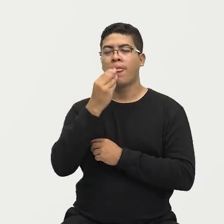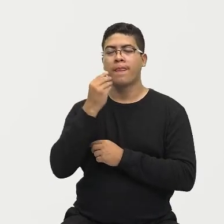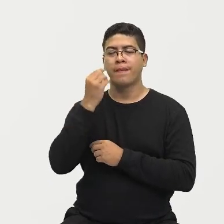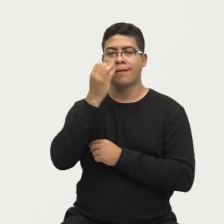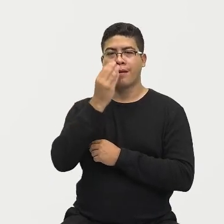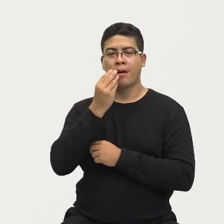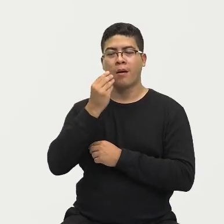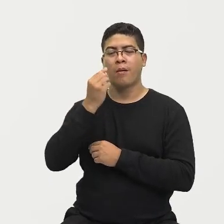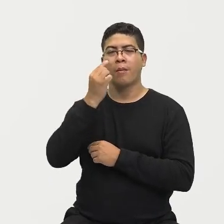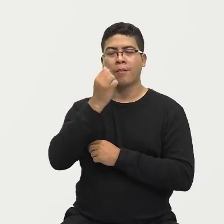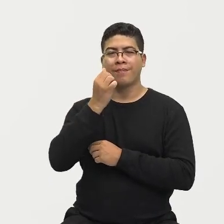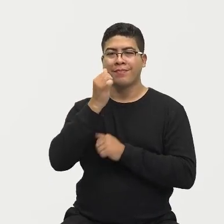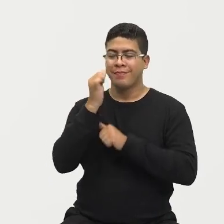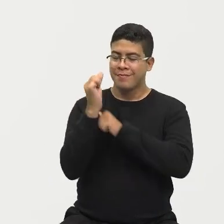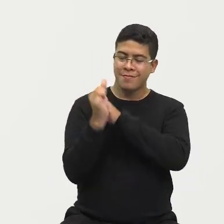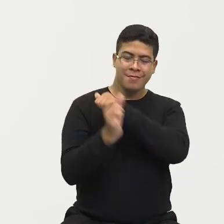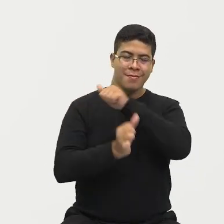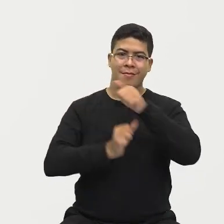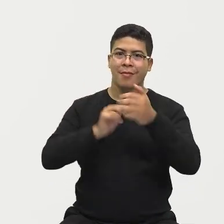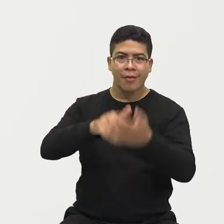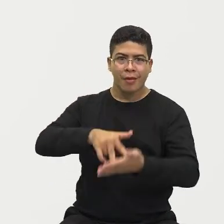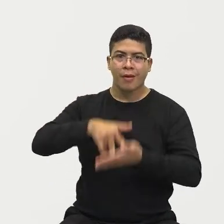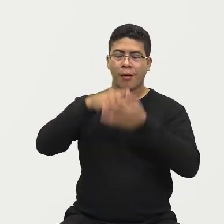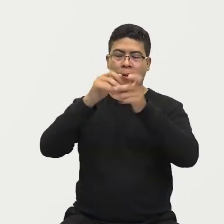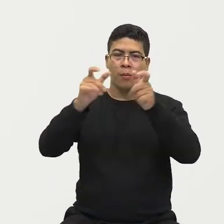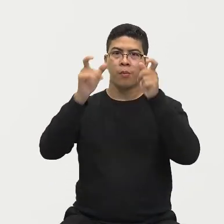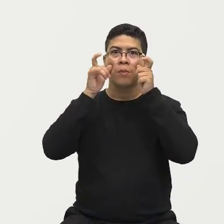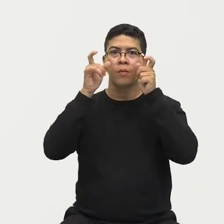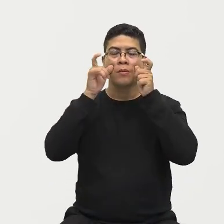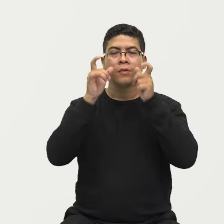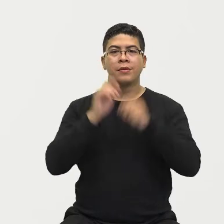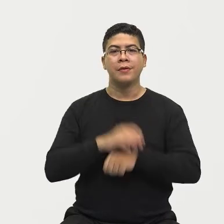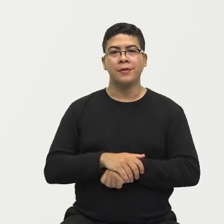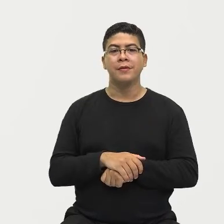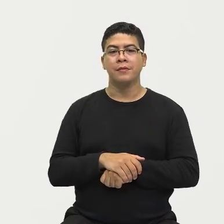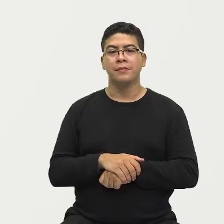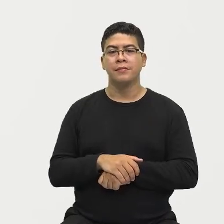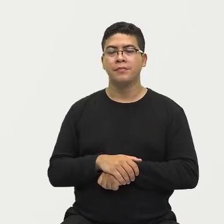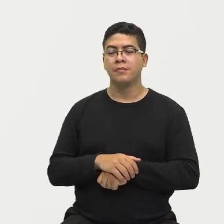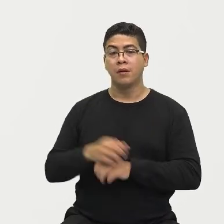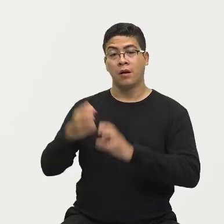O sabor. Então, característica desse gosto aqui,